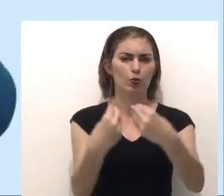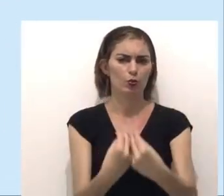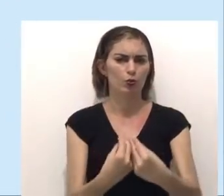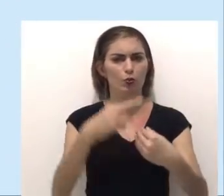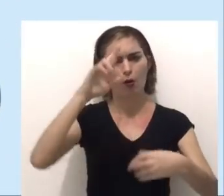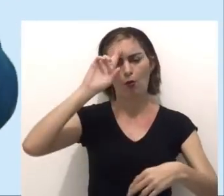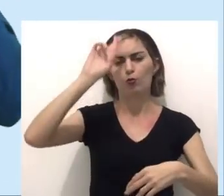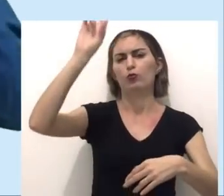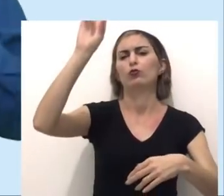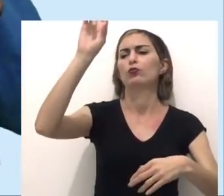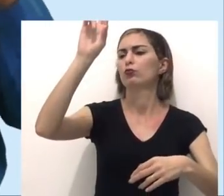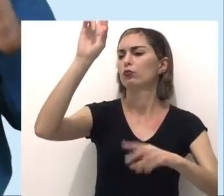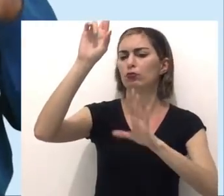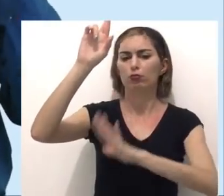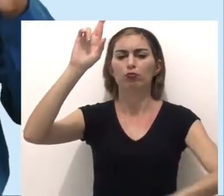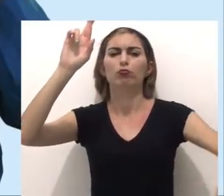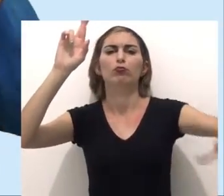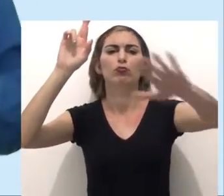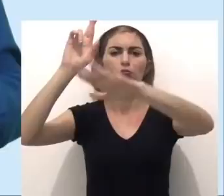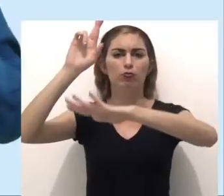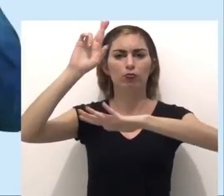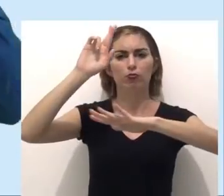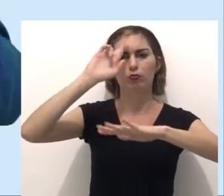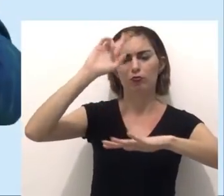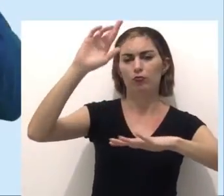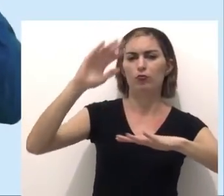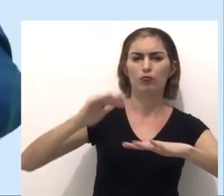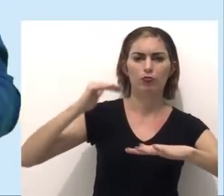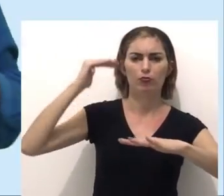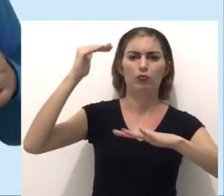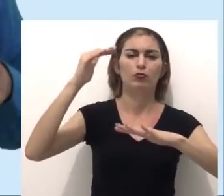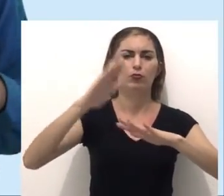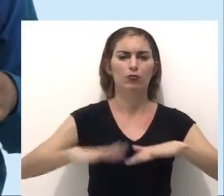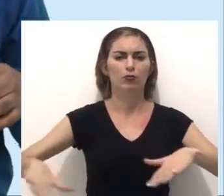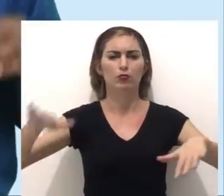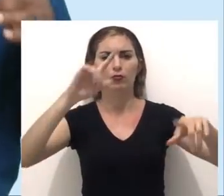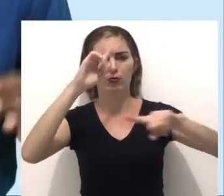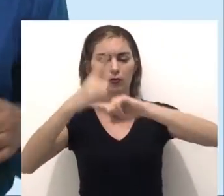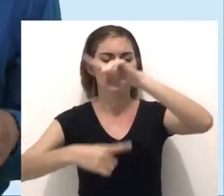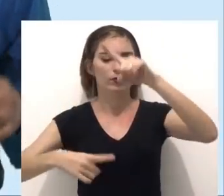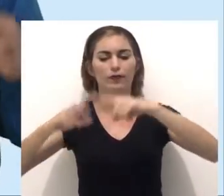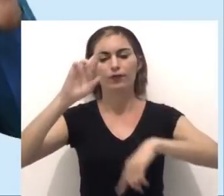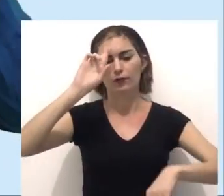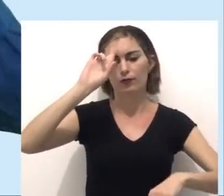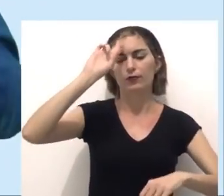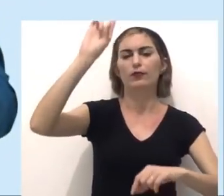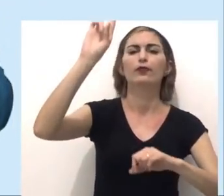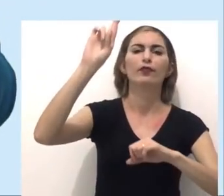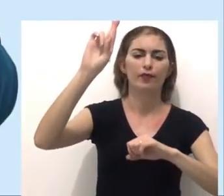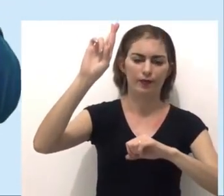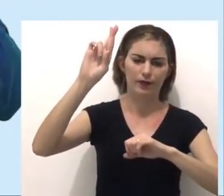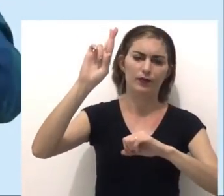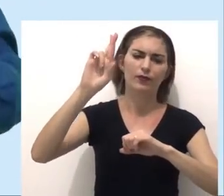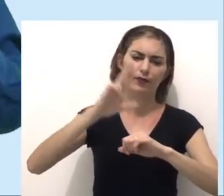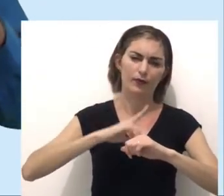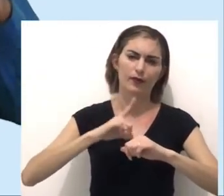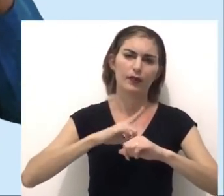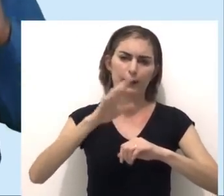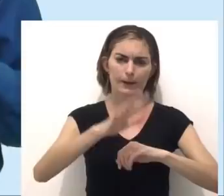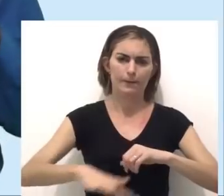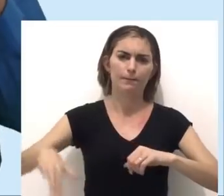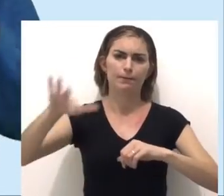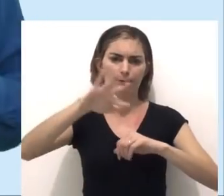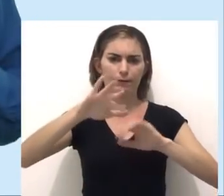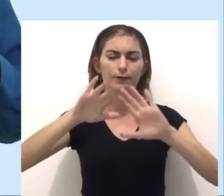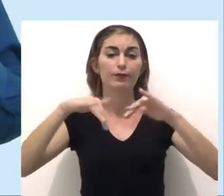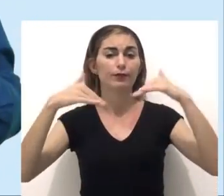tinha toda a autoridade e poder. Não é isso? Ele tinha toda a autoridade